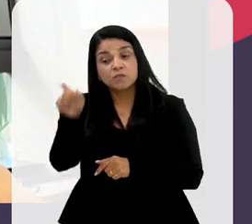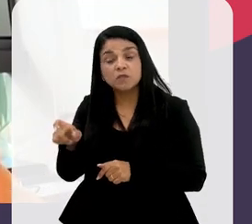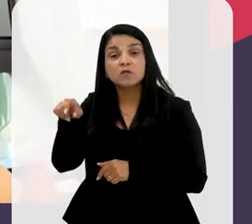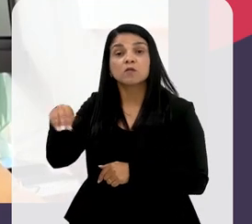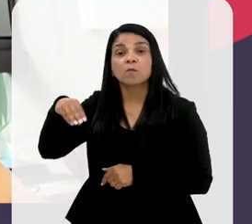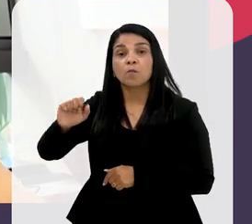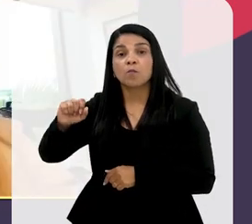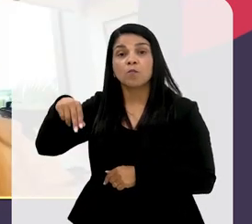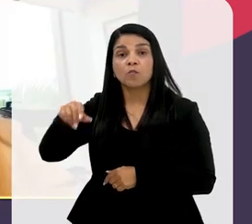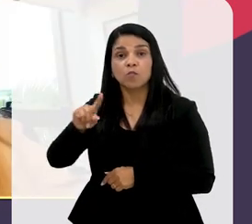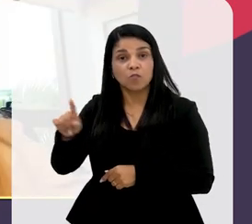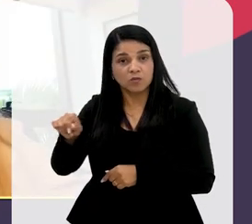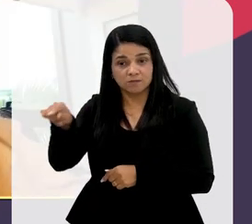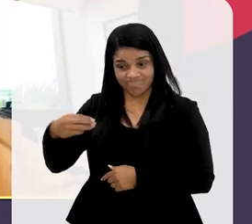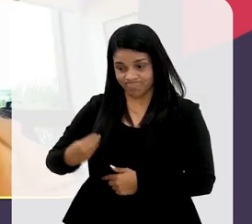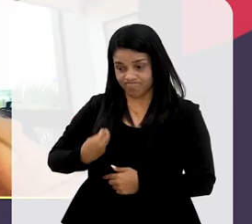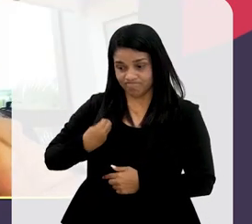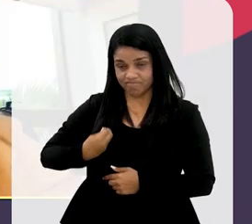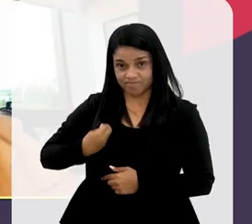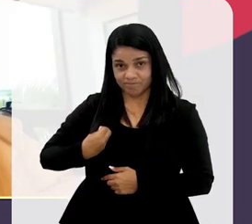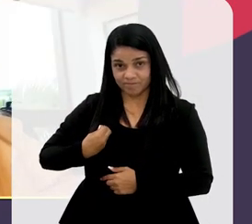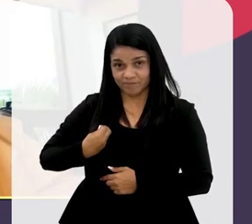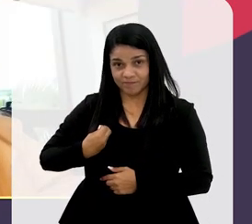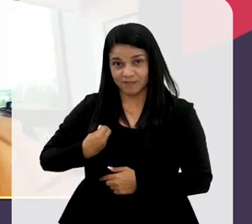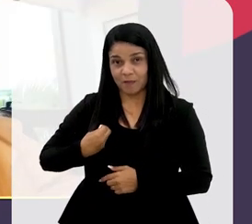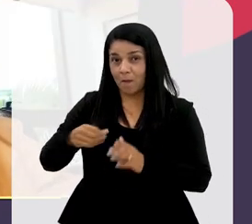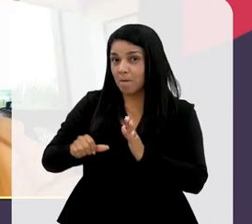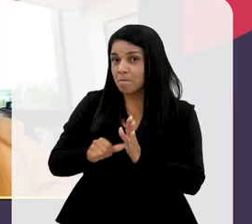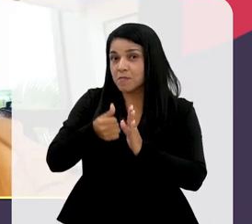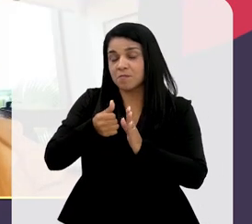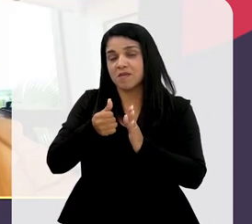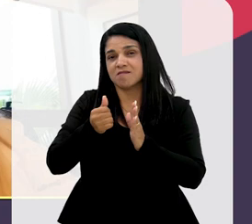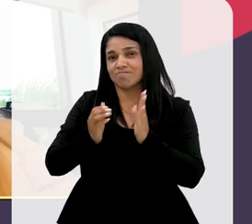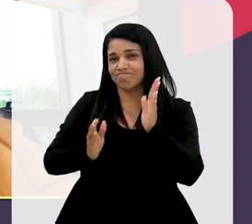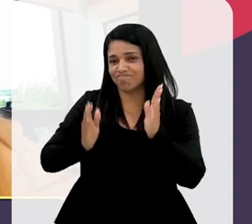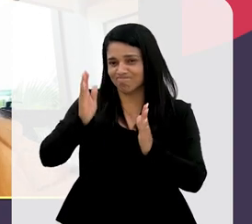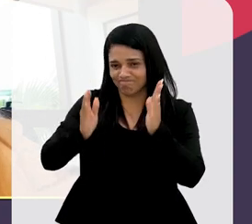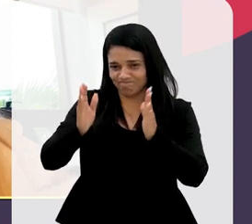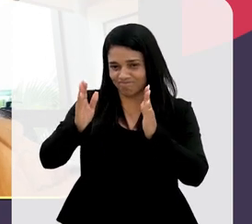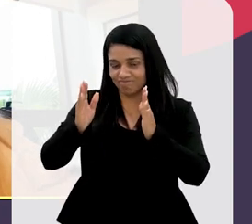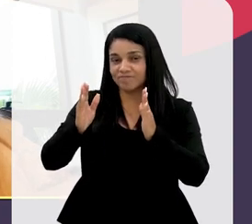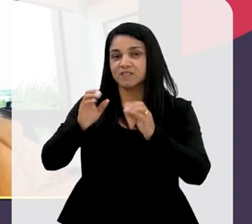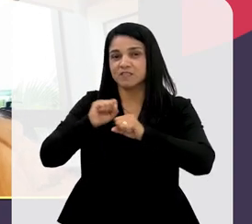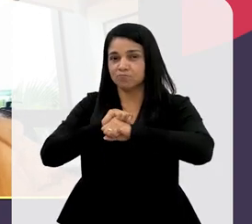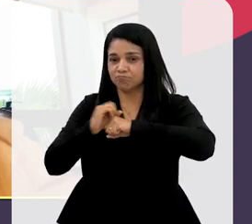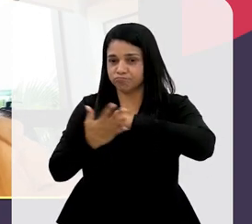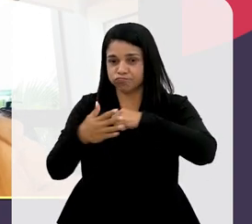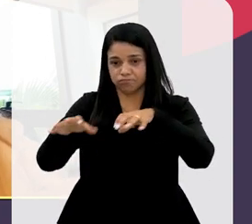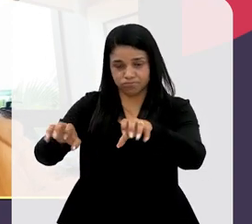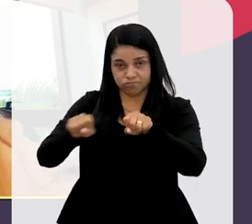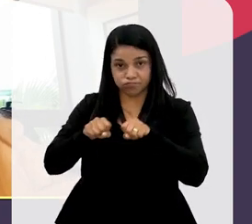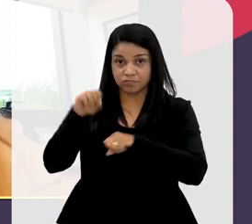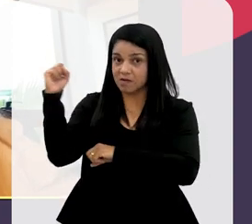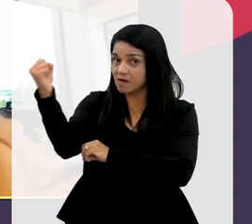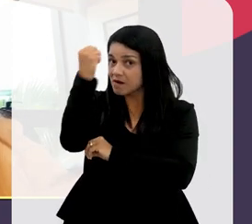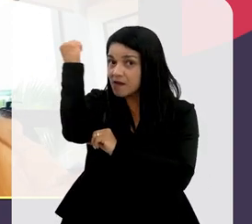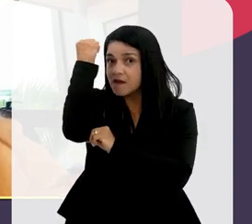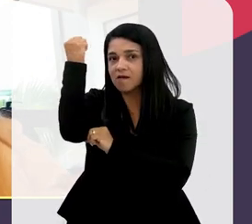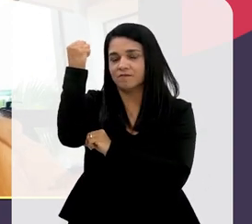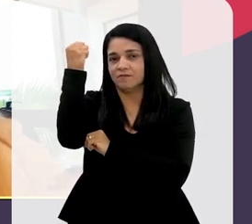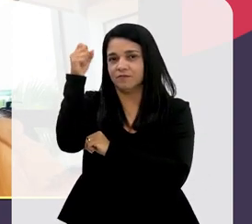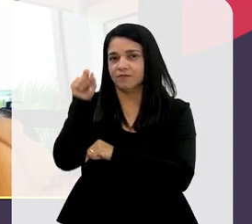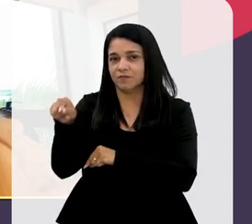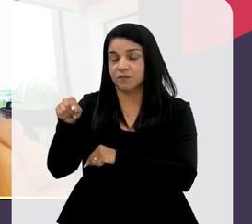um sobrevivente, né, dessa primeira onda da doença, da forma mais